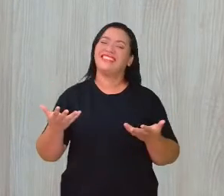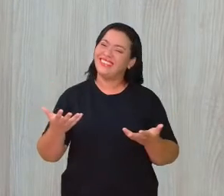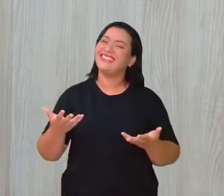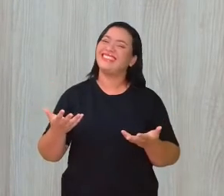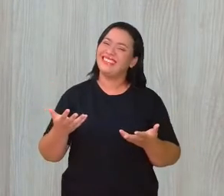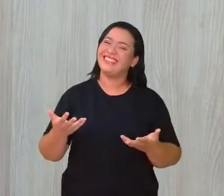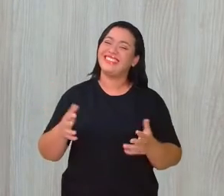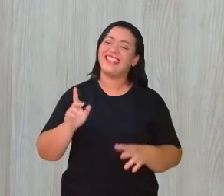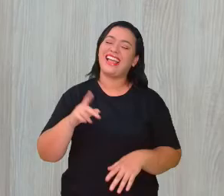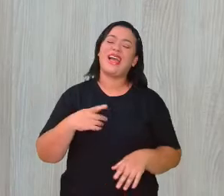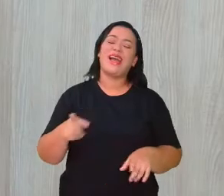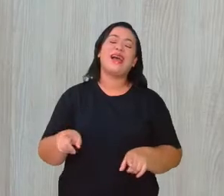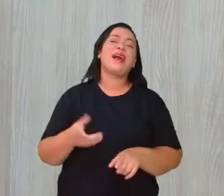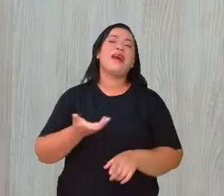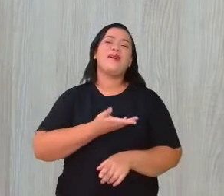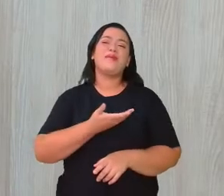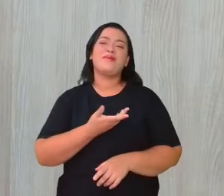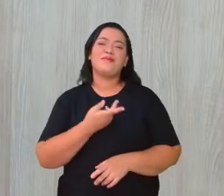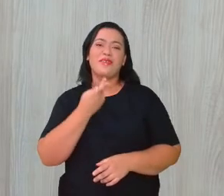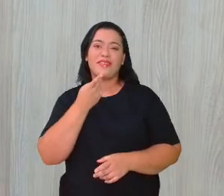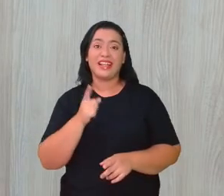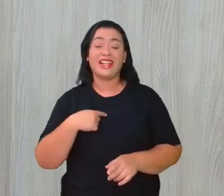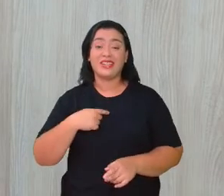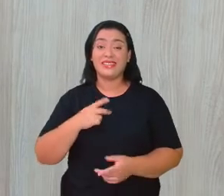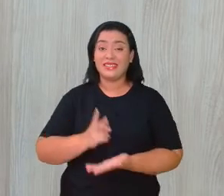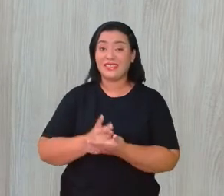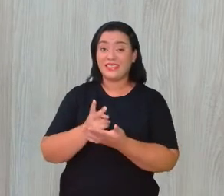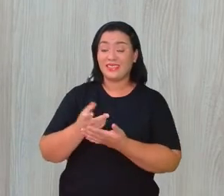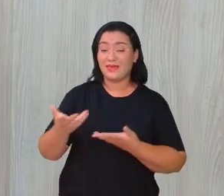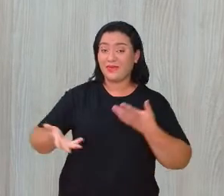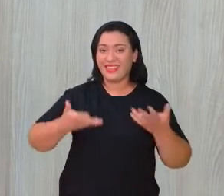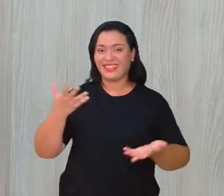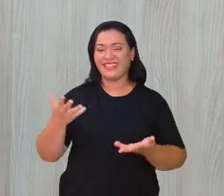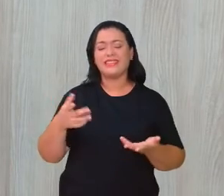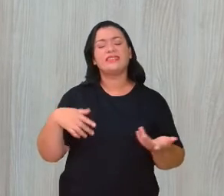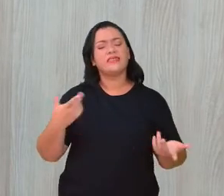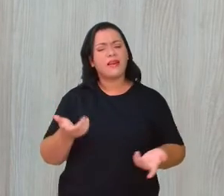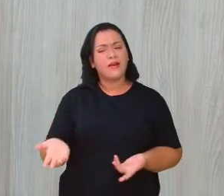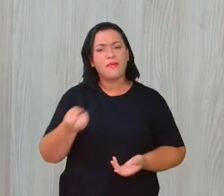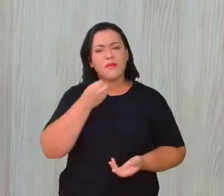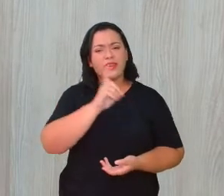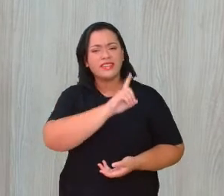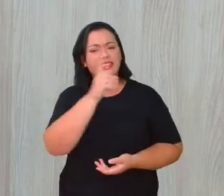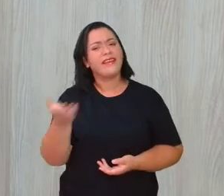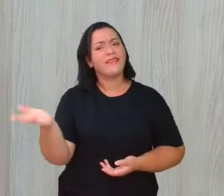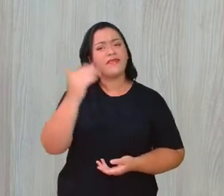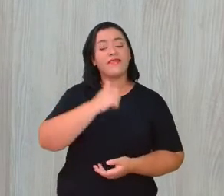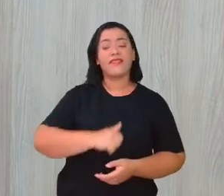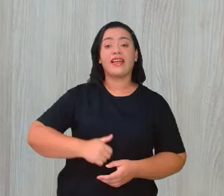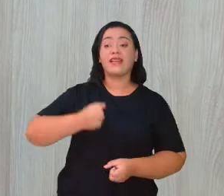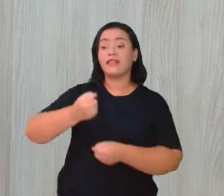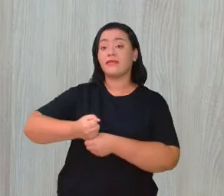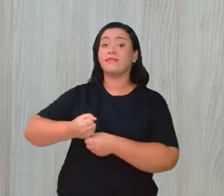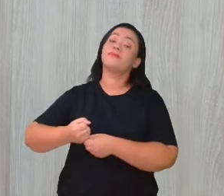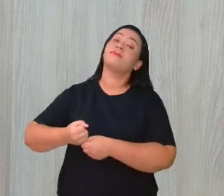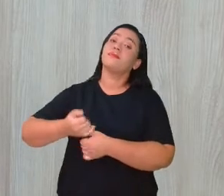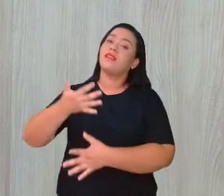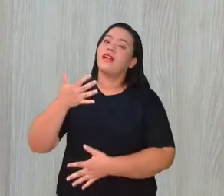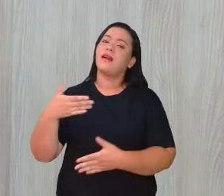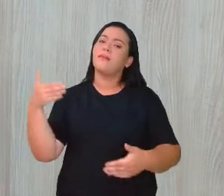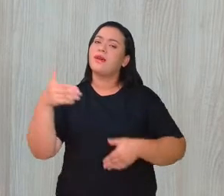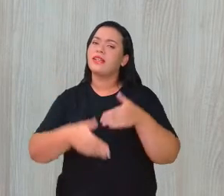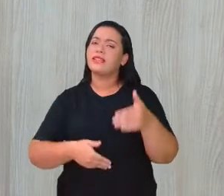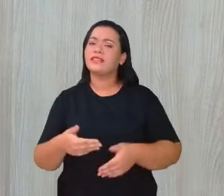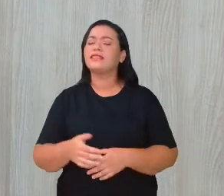é? Bom dia, meu povo, vem-se embora, entra aqui no chat, porque essa revisão está